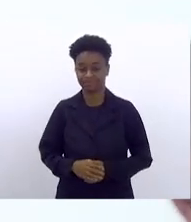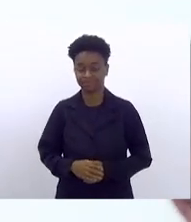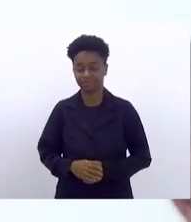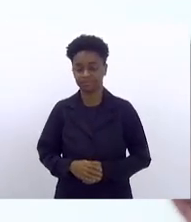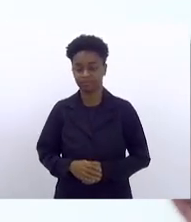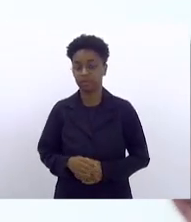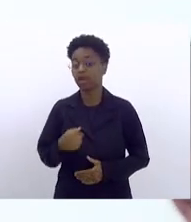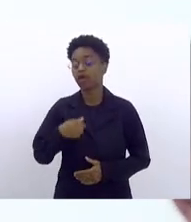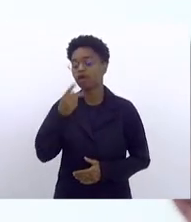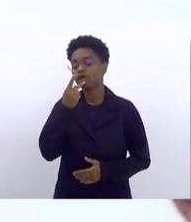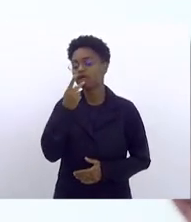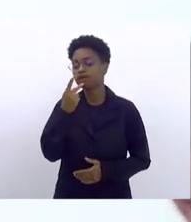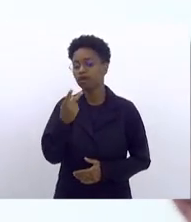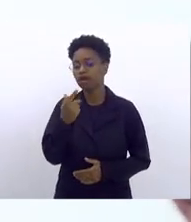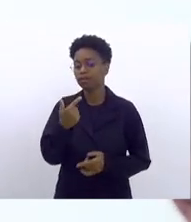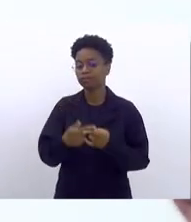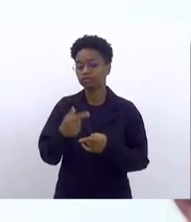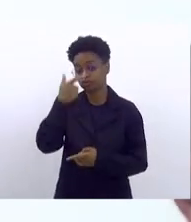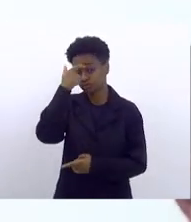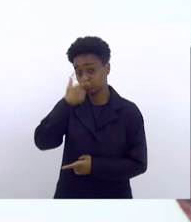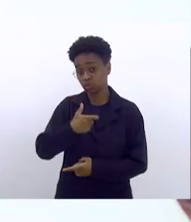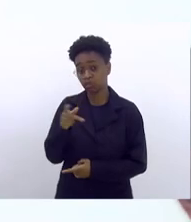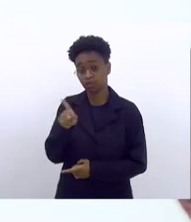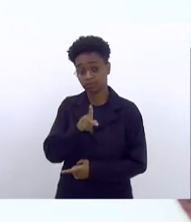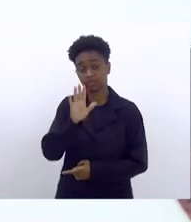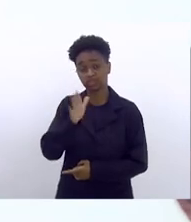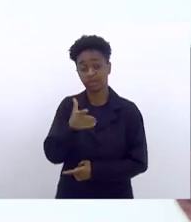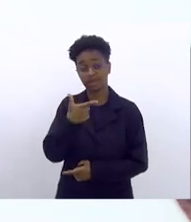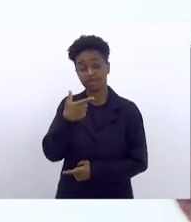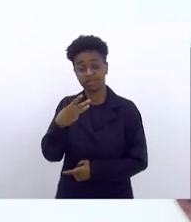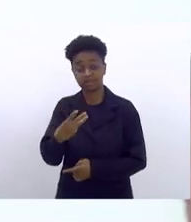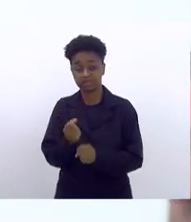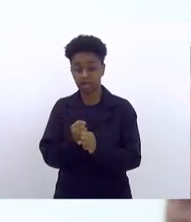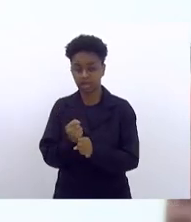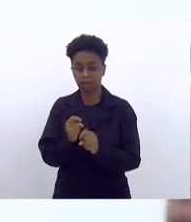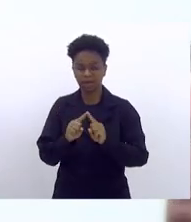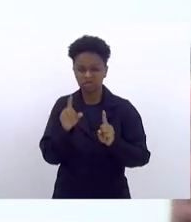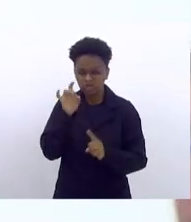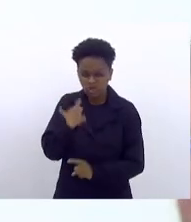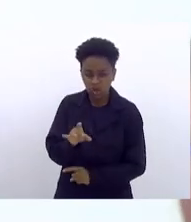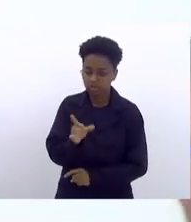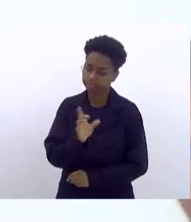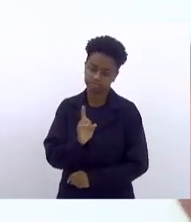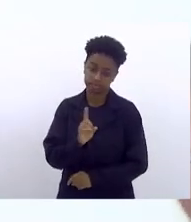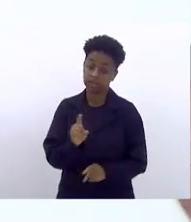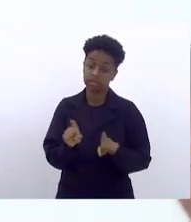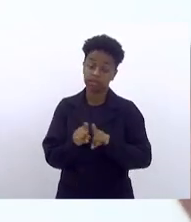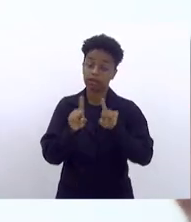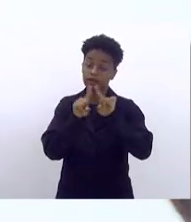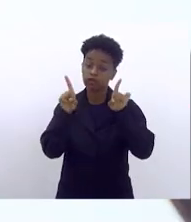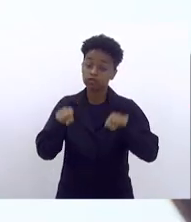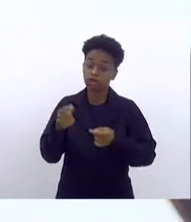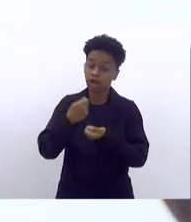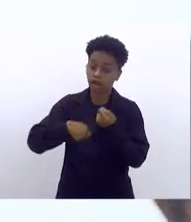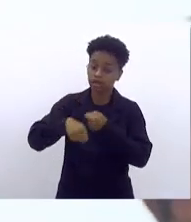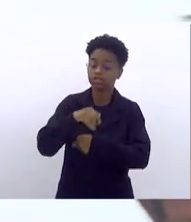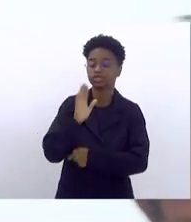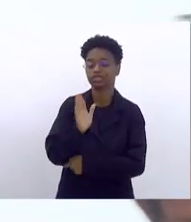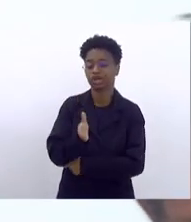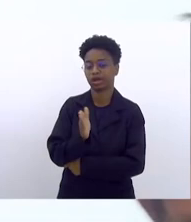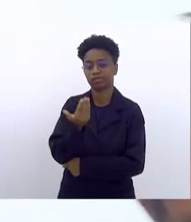eu falo isso na condição de professor que sou há 23 anos mas não só de professor mas também de funcionário administrativo que fui